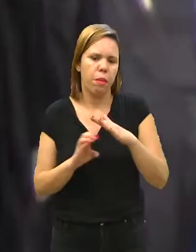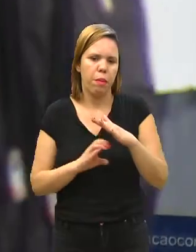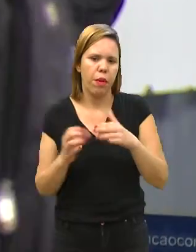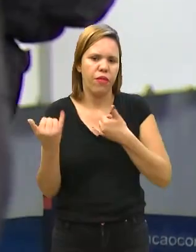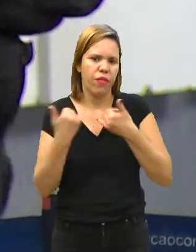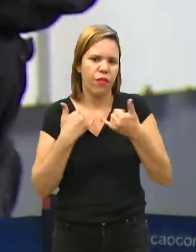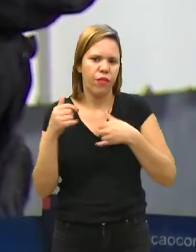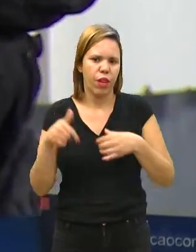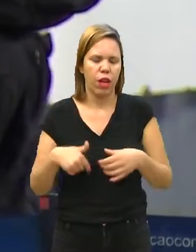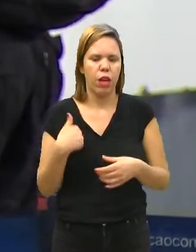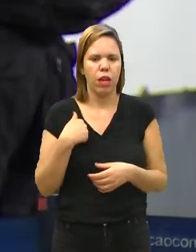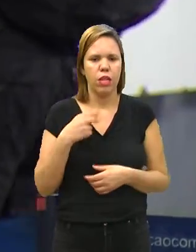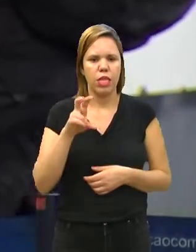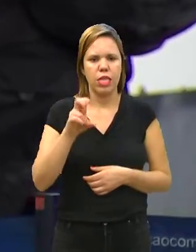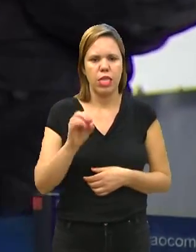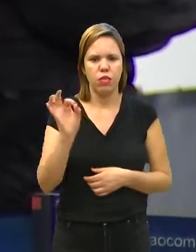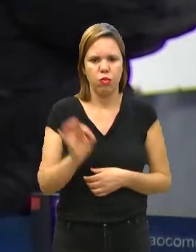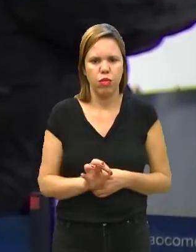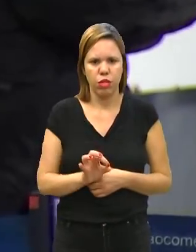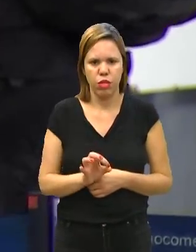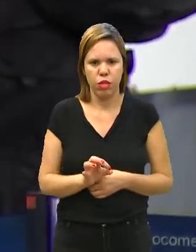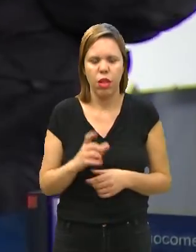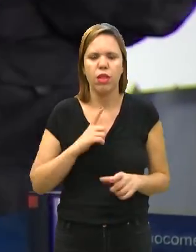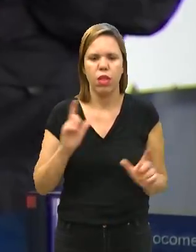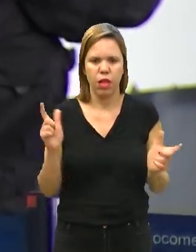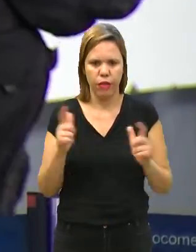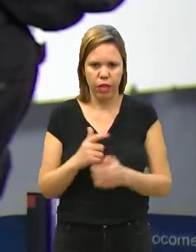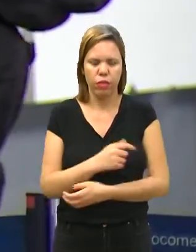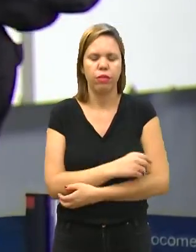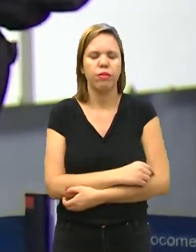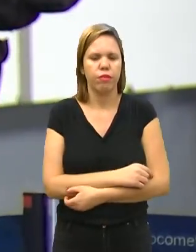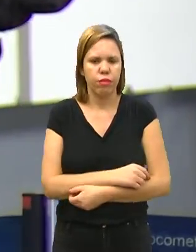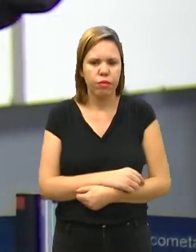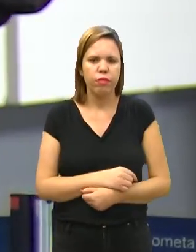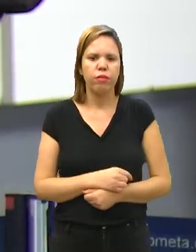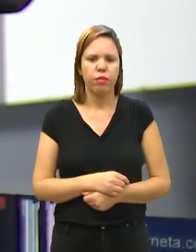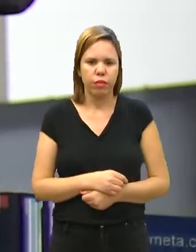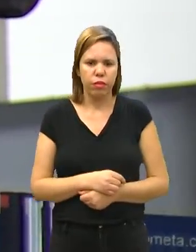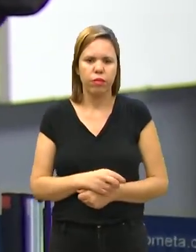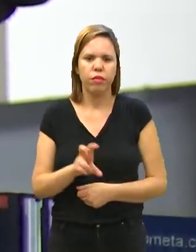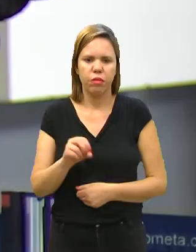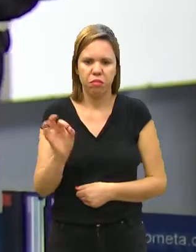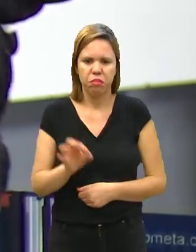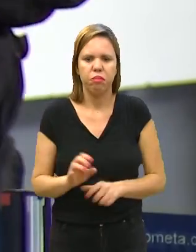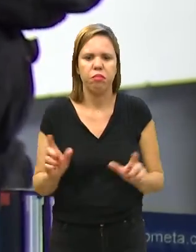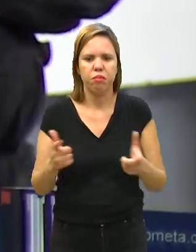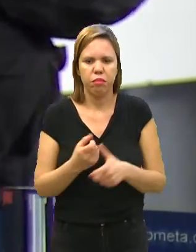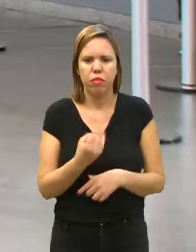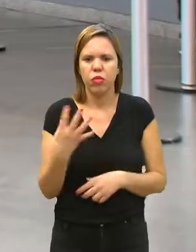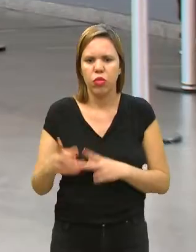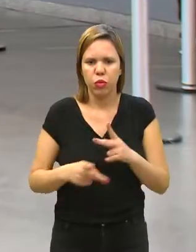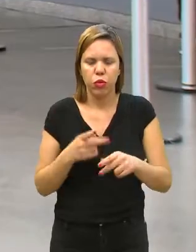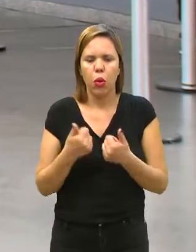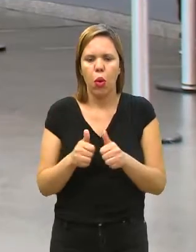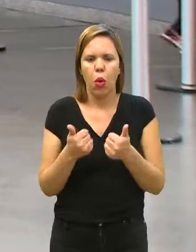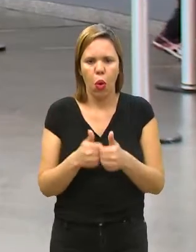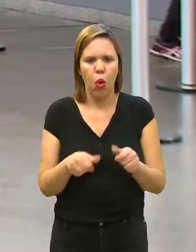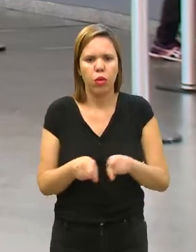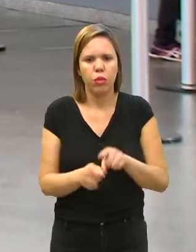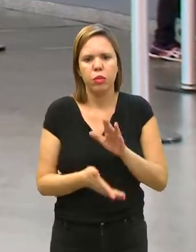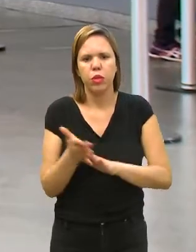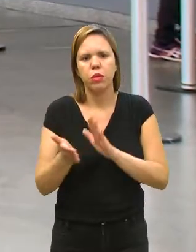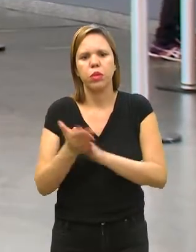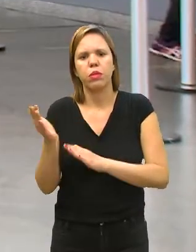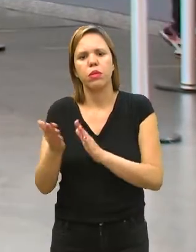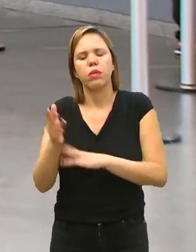me informado que 50% houve redução, né? Houve redução de 50% no número de ônibus saindo aqui